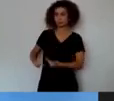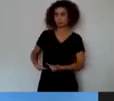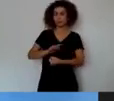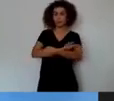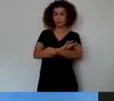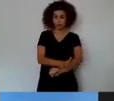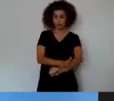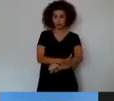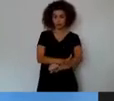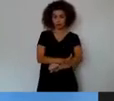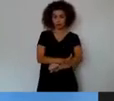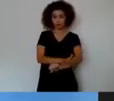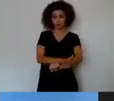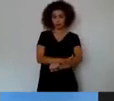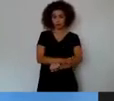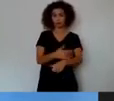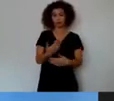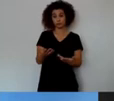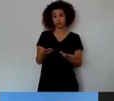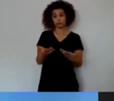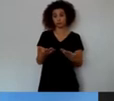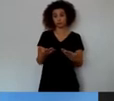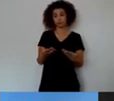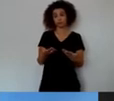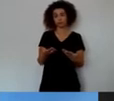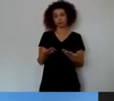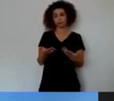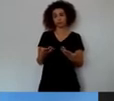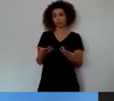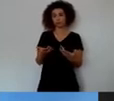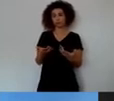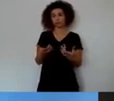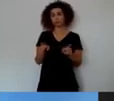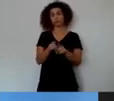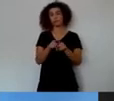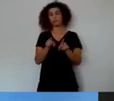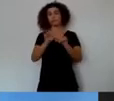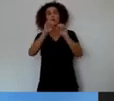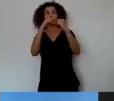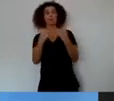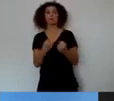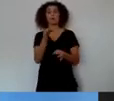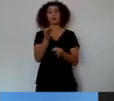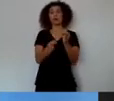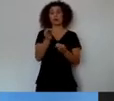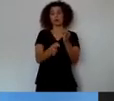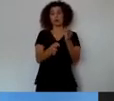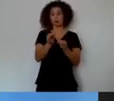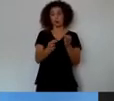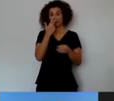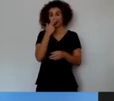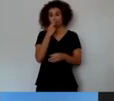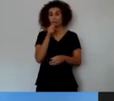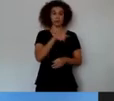democracia está valendo para uns, não para outros. Né? A justiça, inclusive o próprio sistema de justiça, está valendo para uns, não para outros. Né?